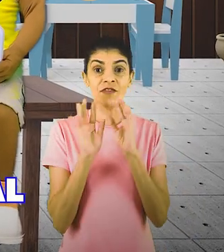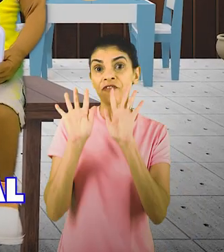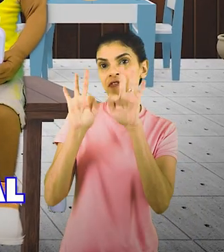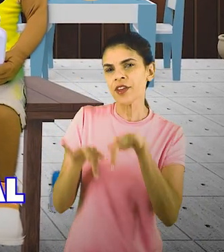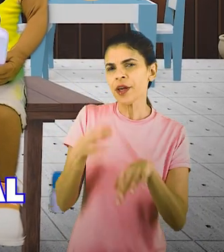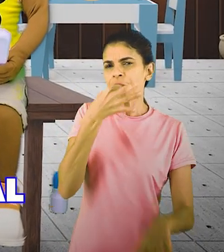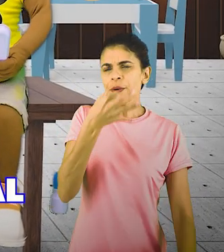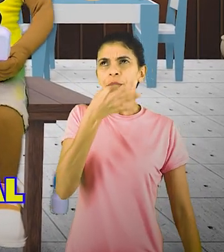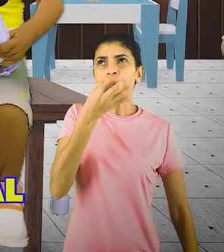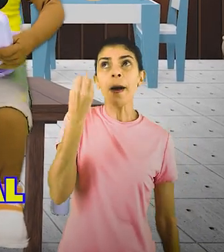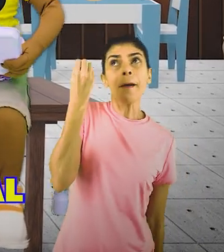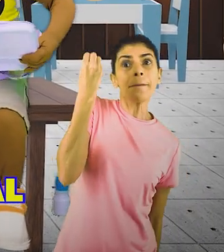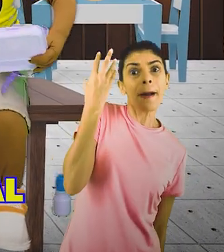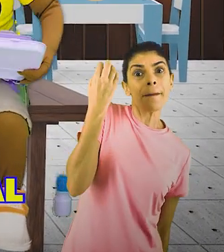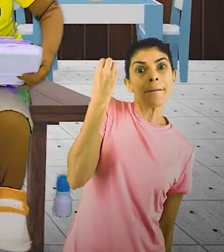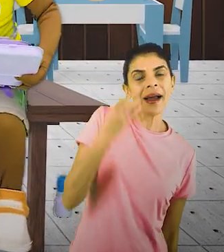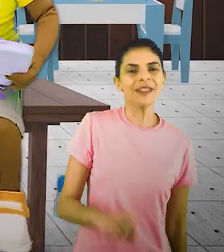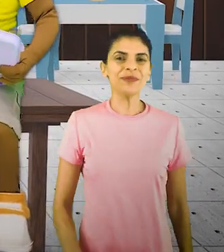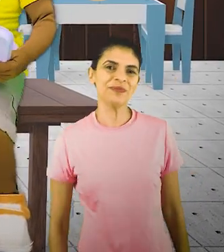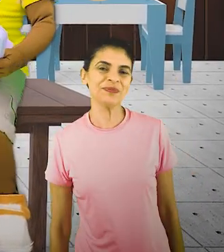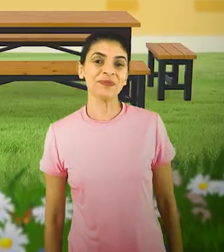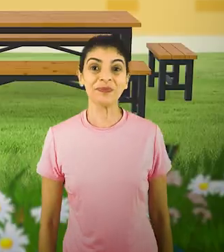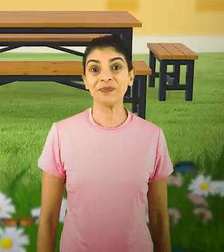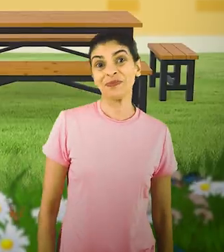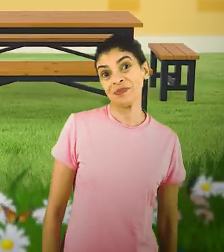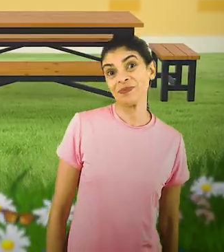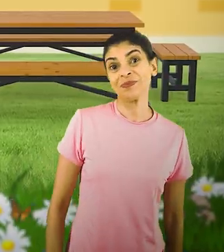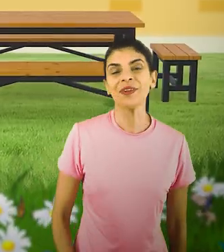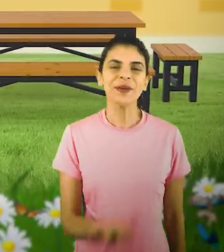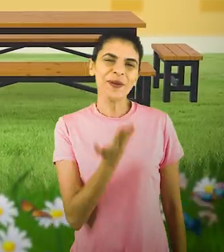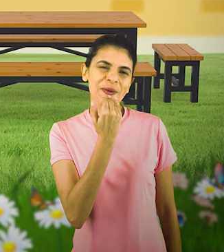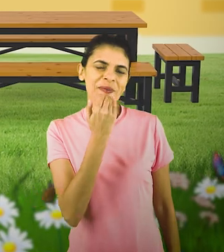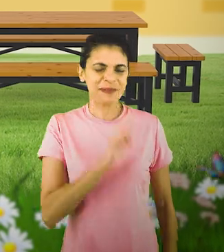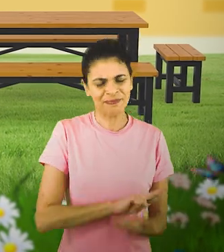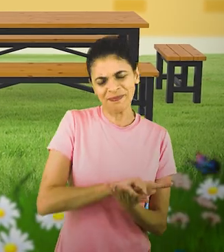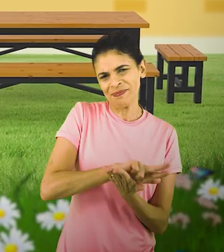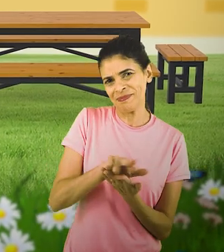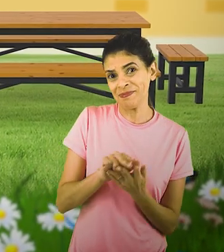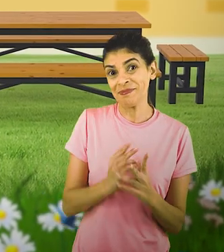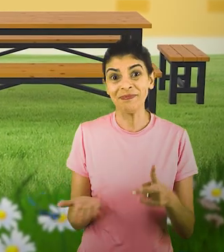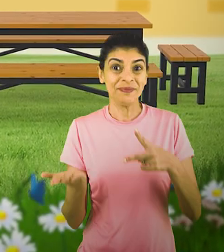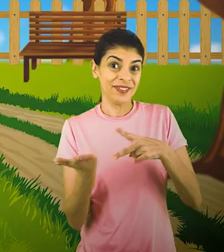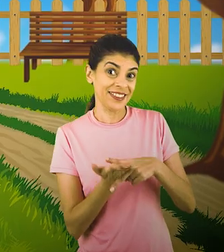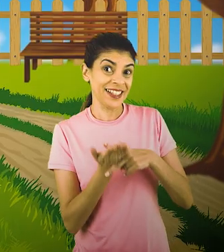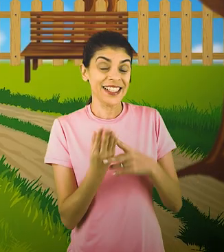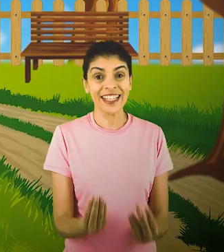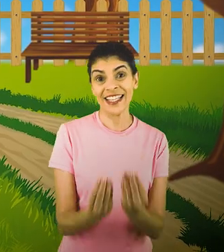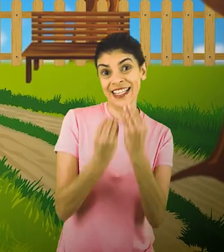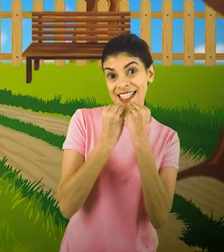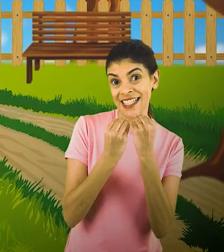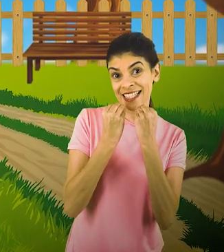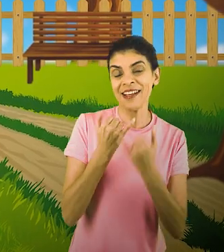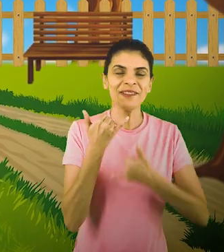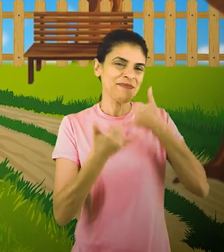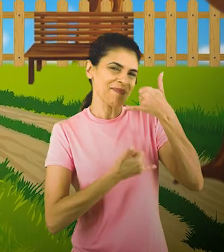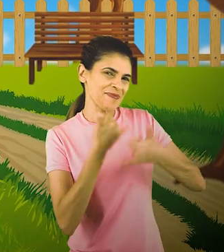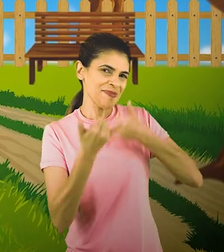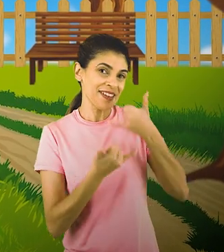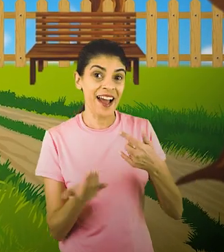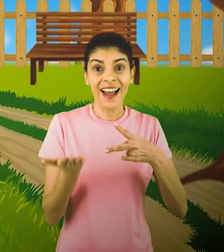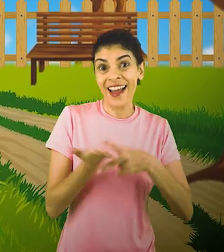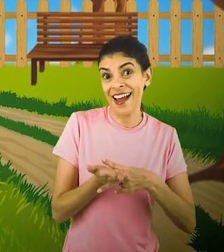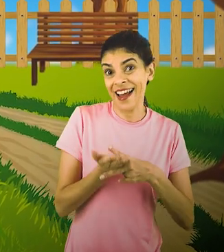só acaba quando toca o sinal a gente vai lanchar no Recreio brincando que